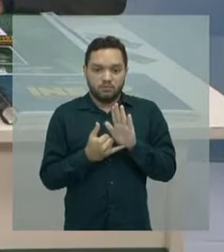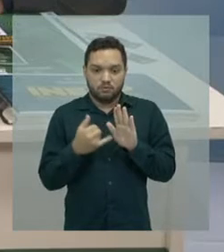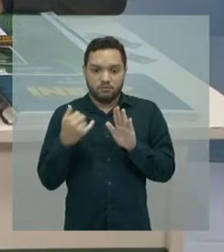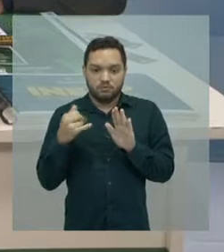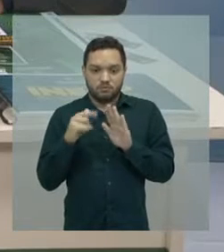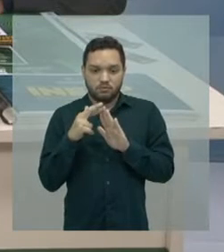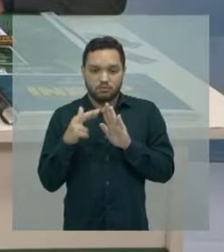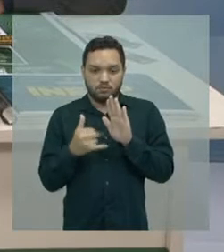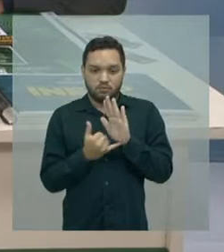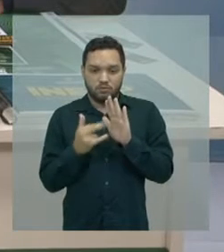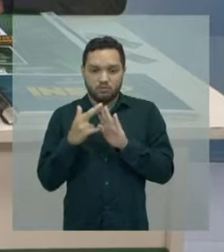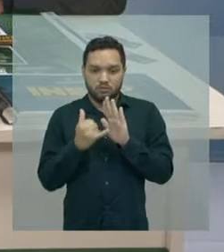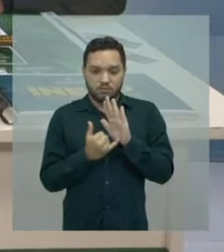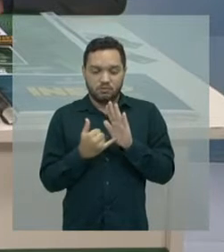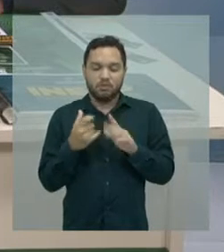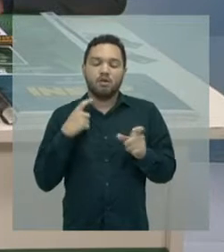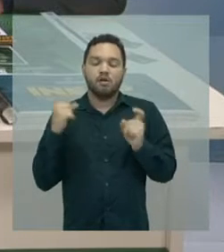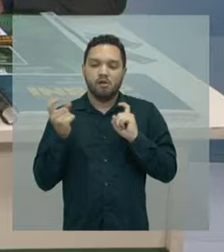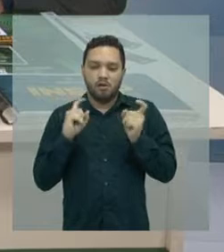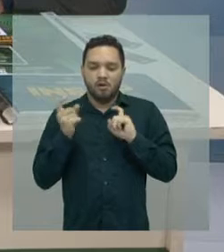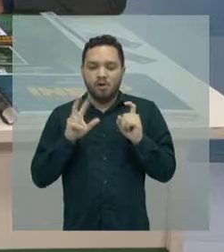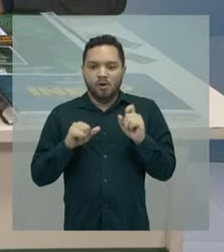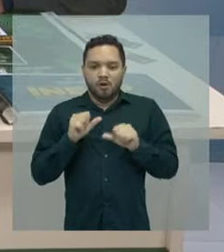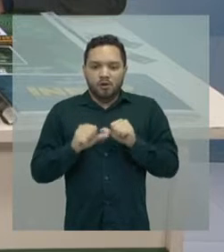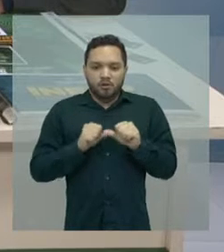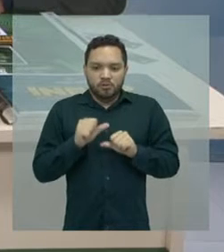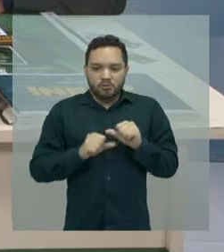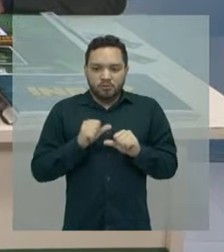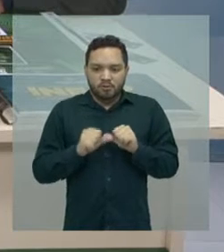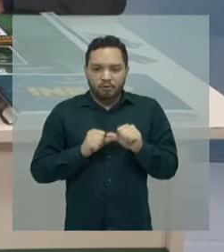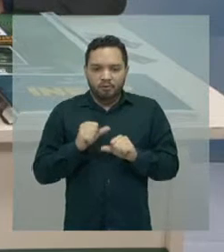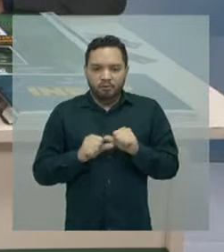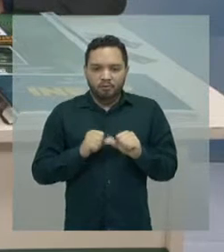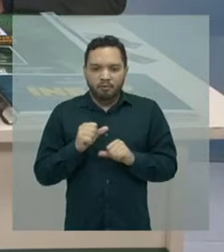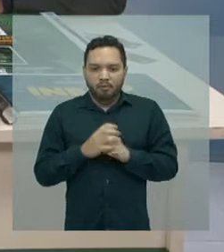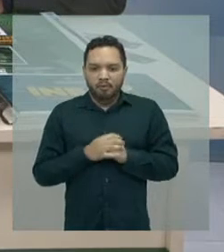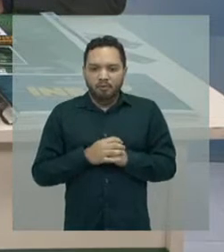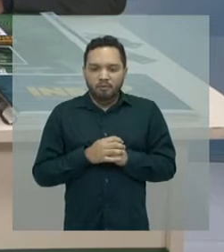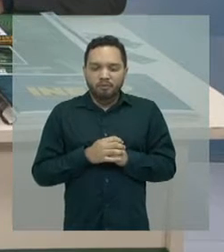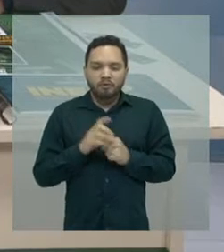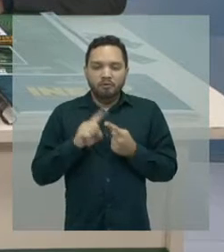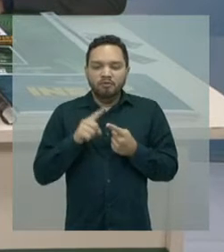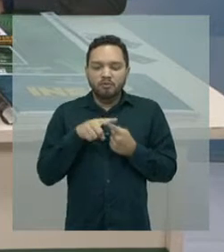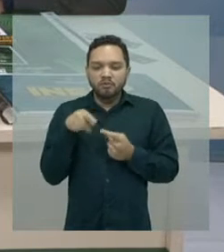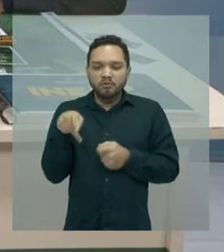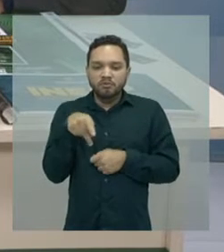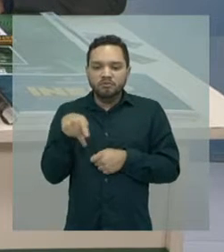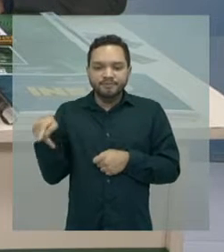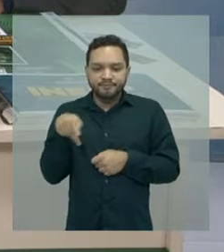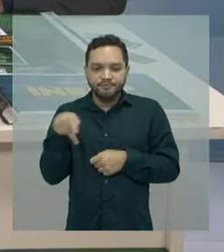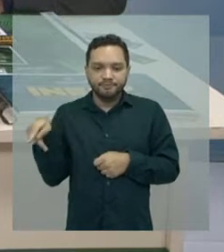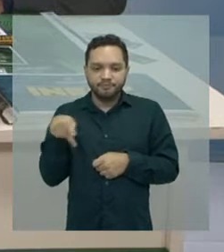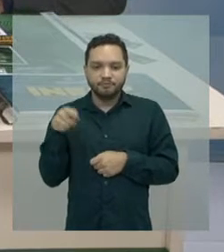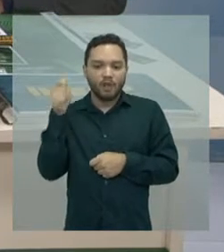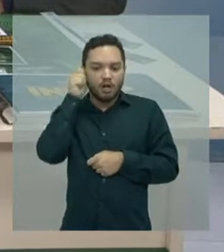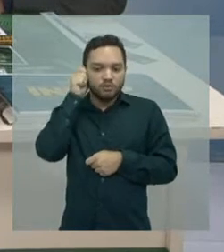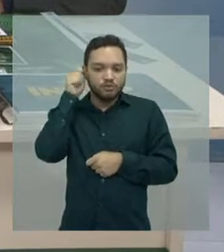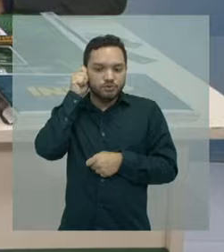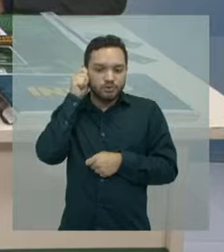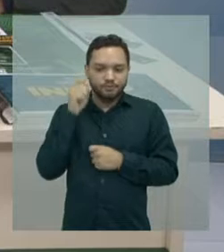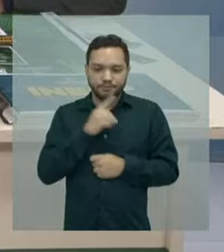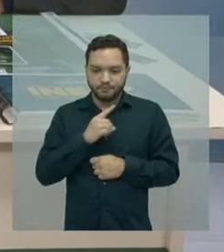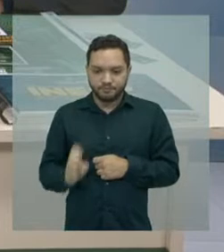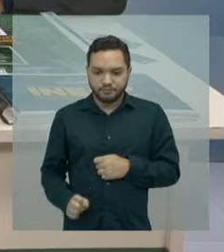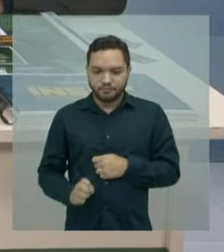sendo totalmente discutido, né? Está sendo reformulado, né? Sob a presidência do deputado Aldir Mota. Está